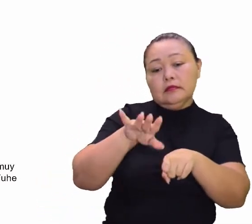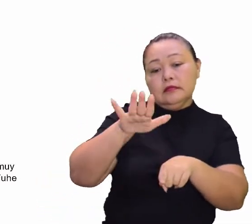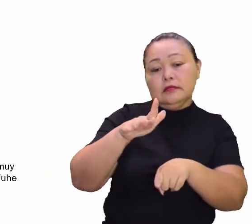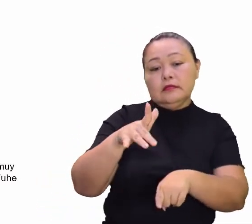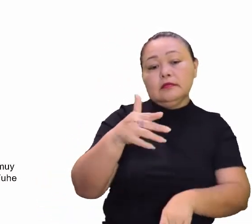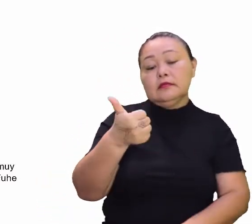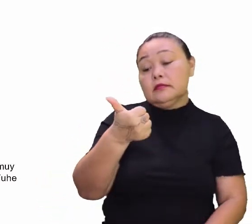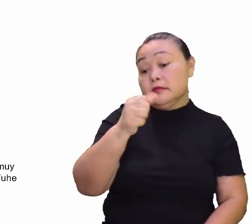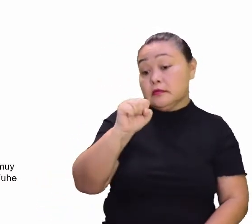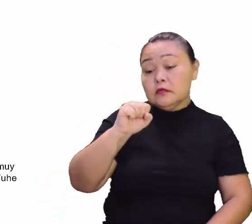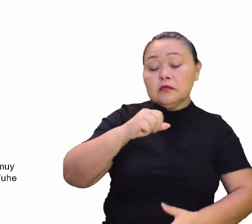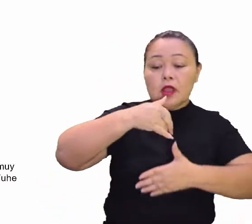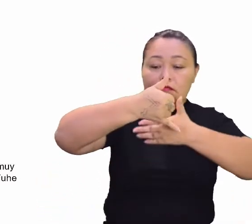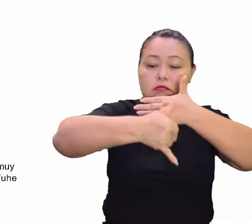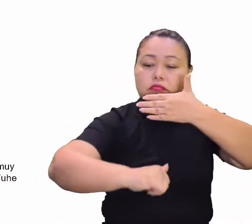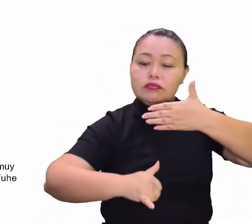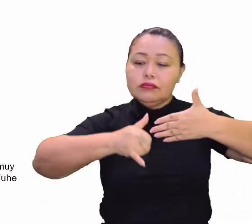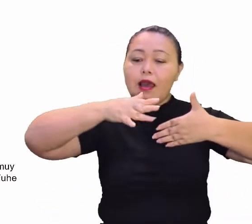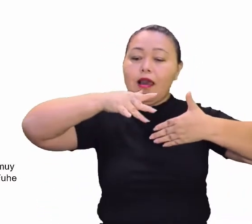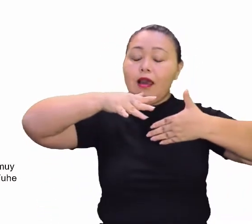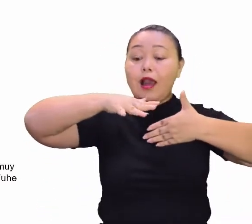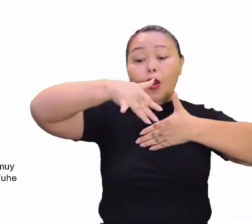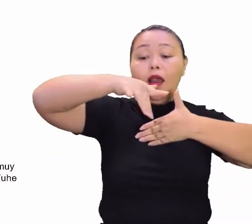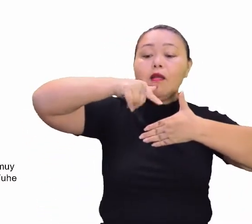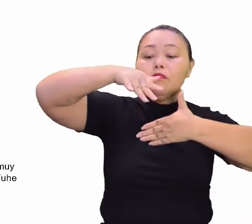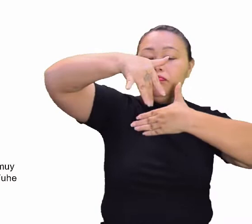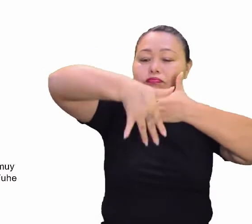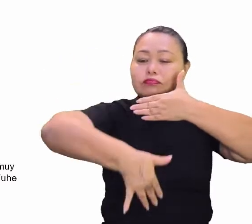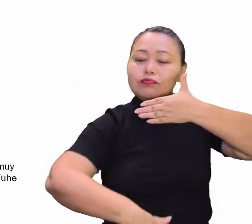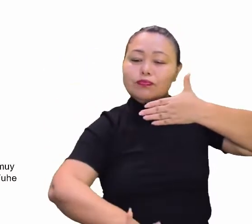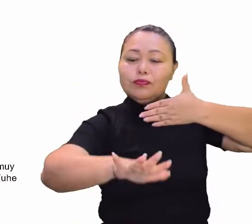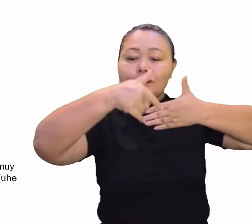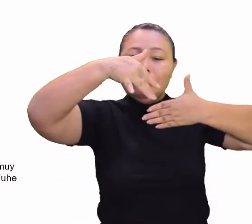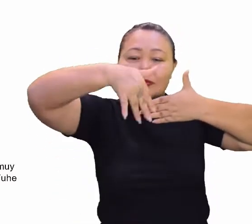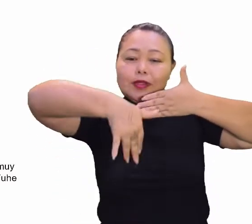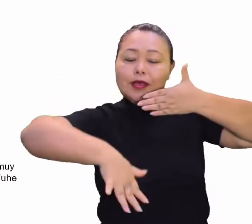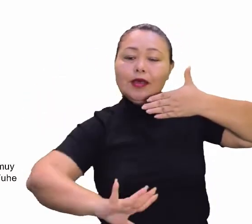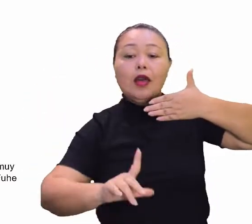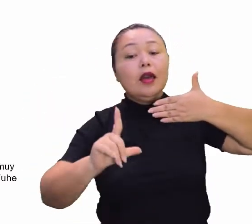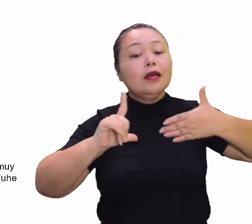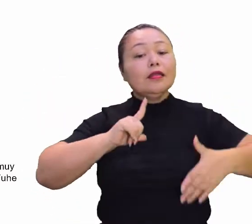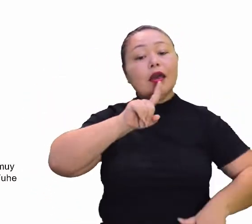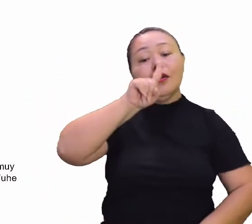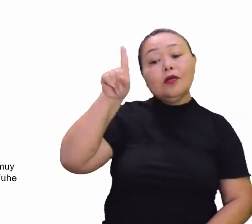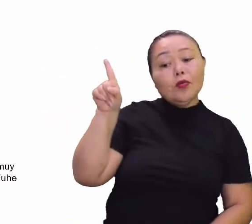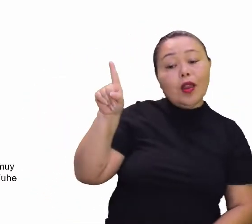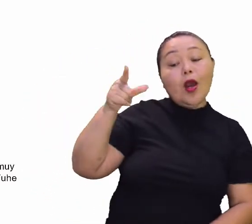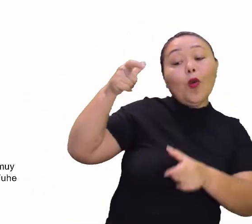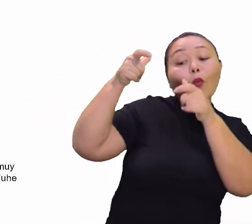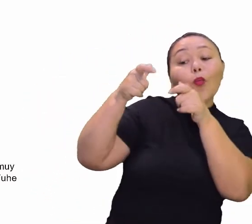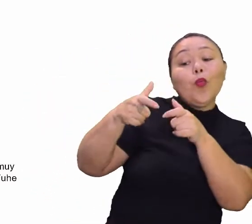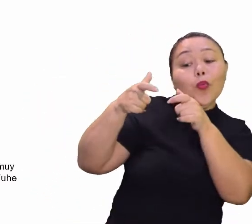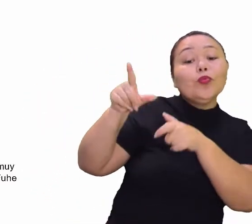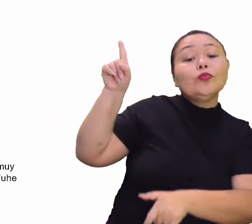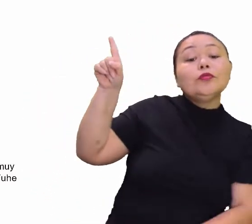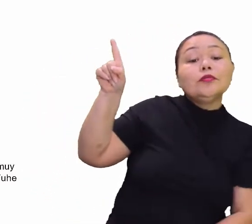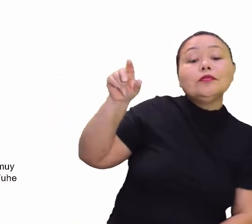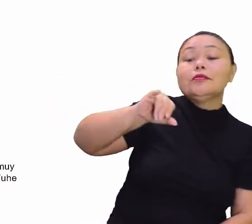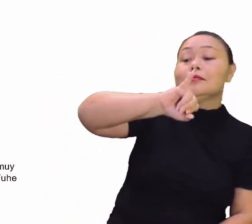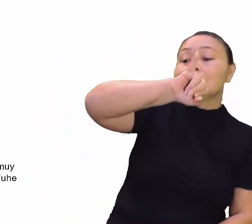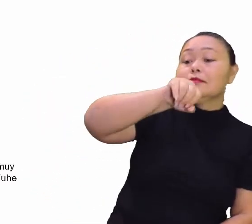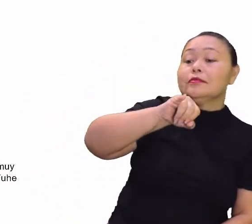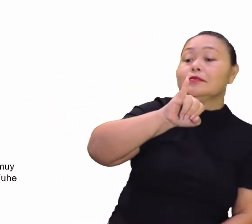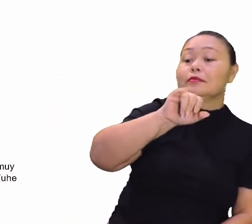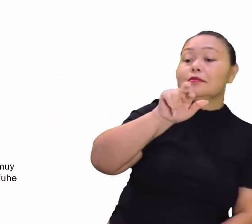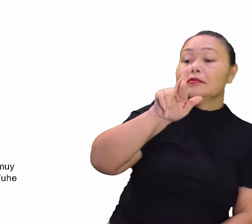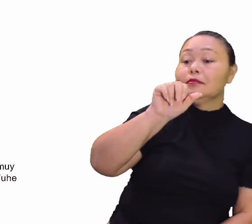menos 18 cachoeiras e corredeiras que estavam lá em Giral, Teotônio e Santo Antônio, que hoje